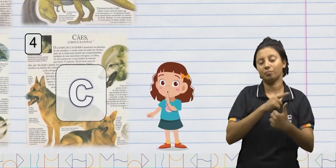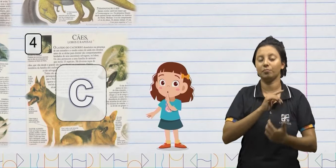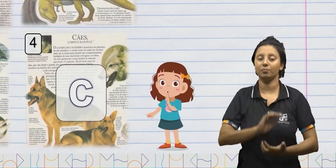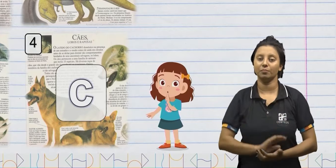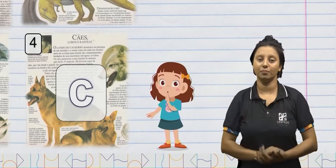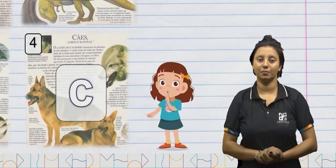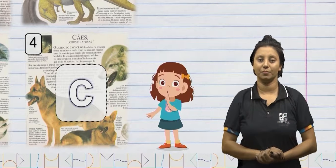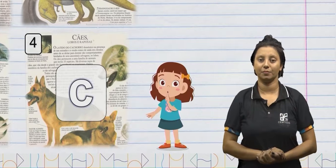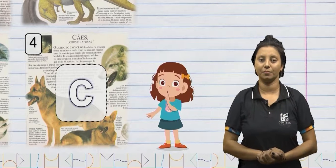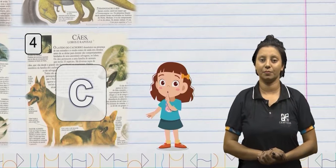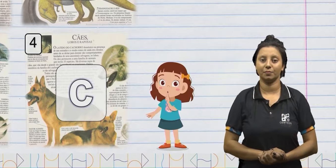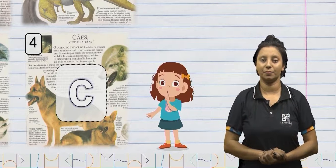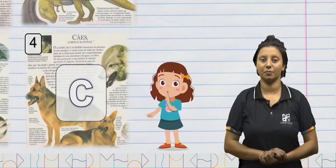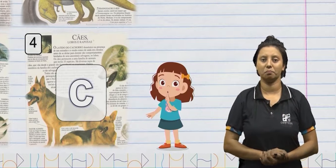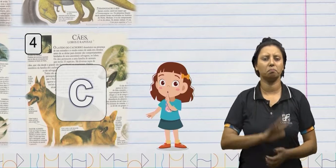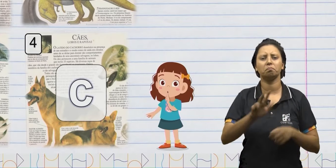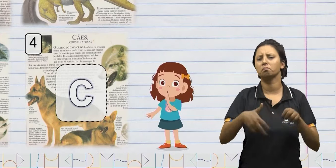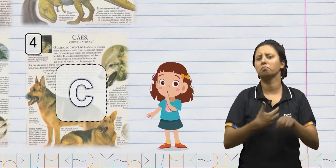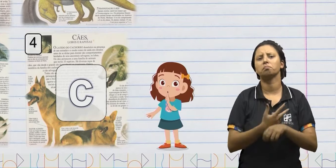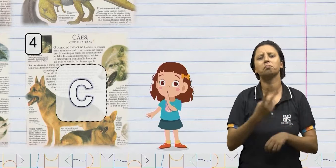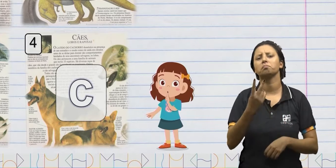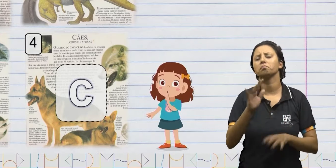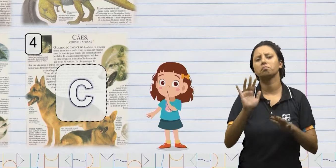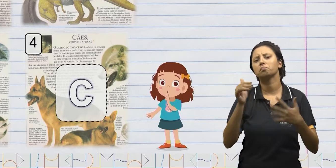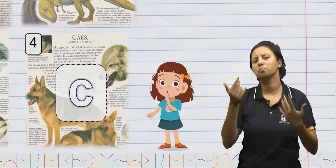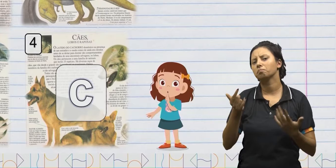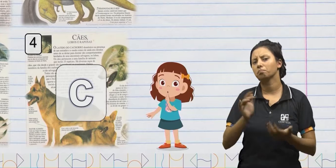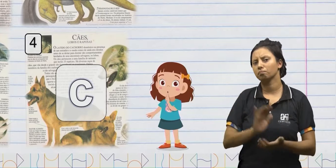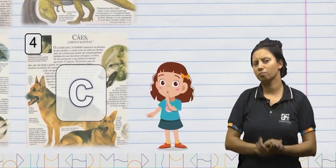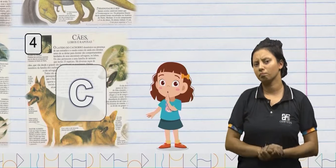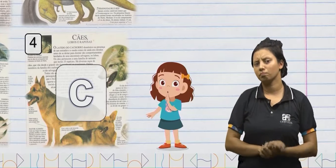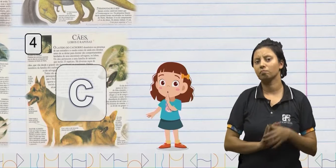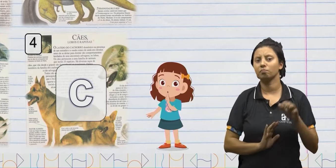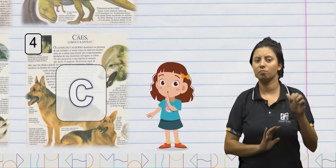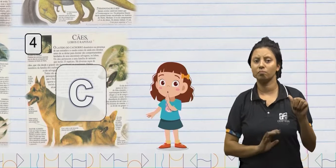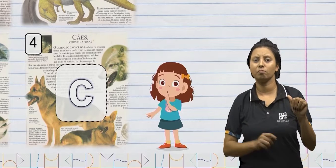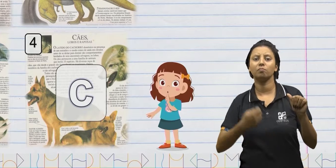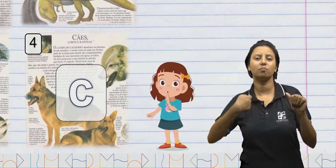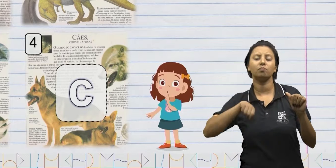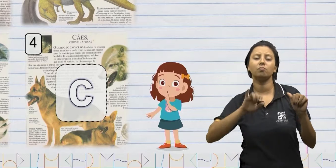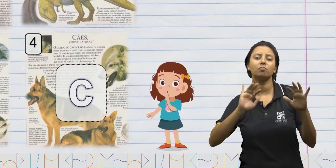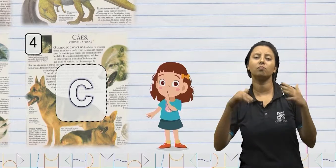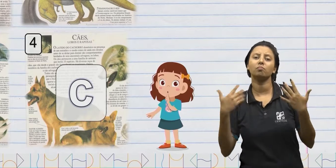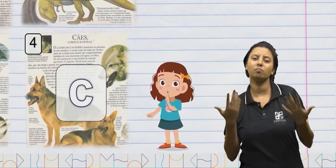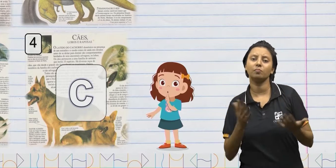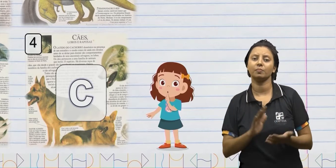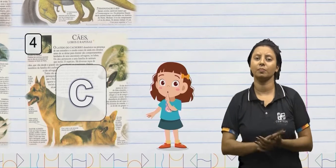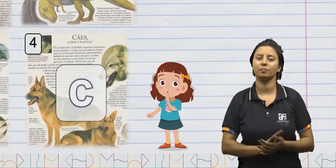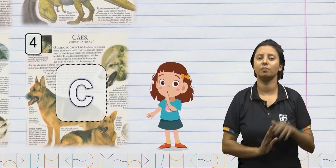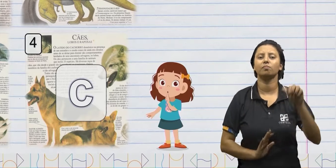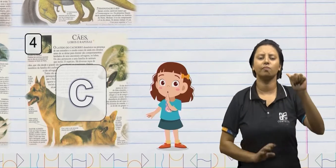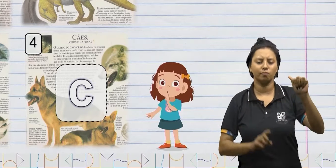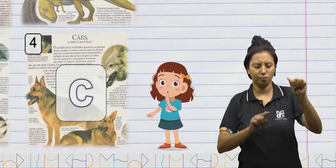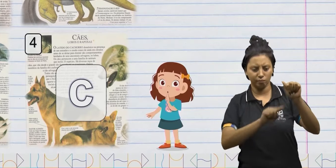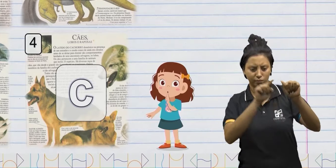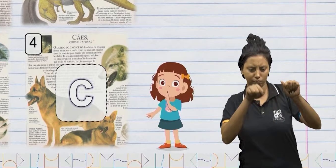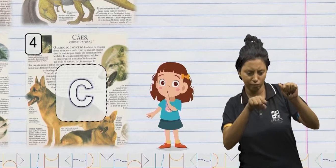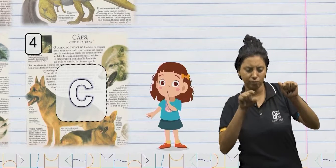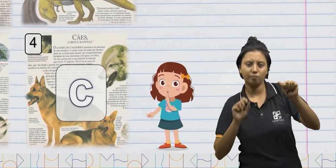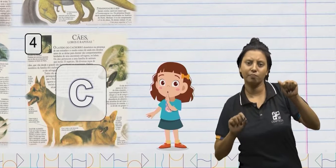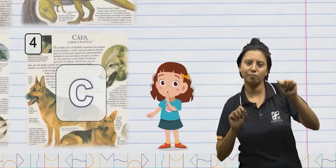de verbetes. No alfabeto, depois da letrinha A, nós temos qual letrinha? Você sabe?